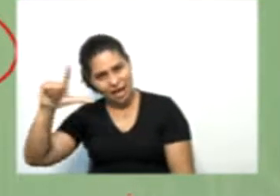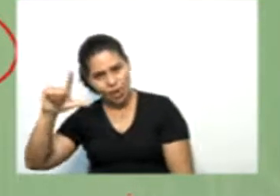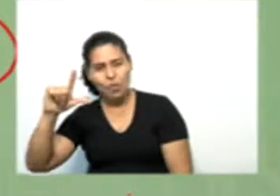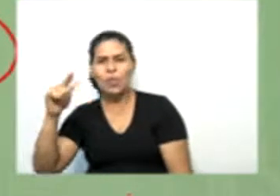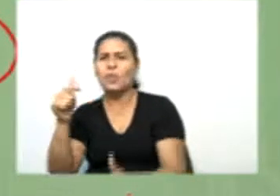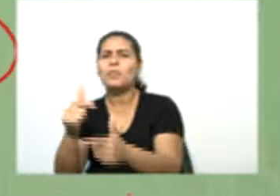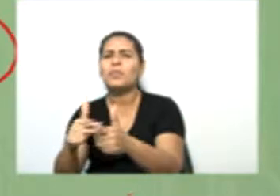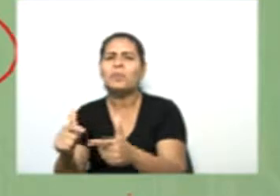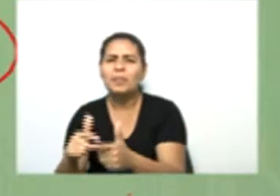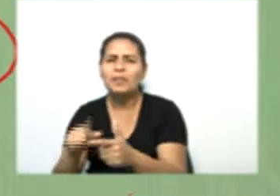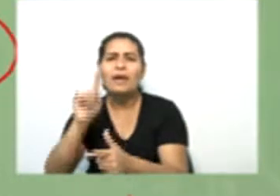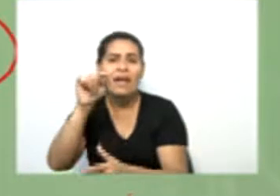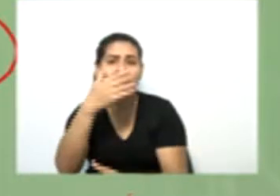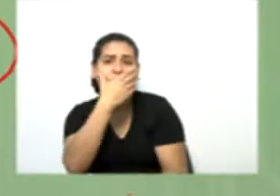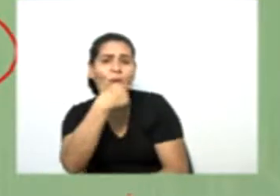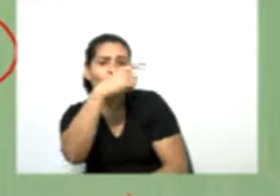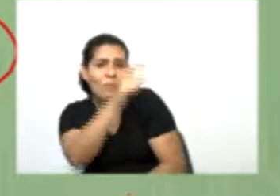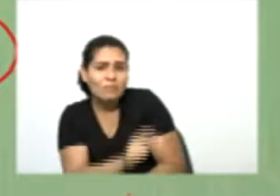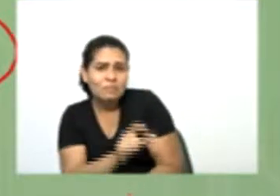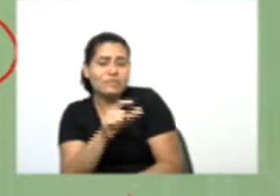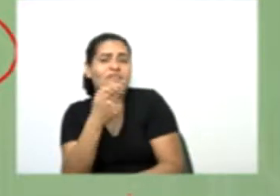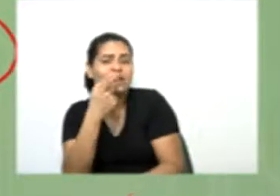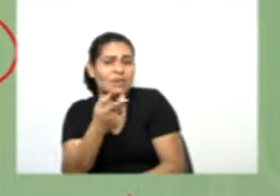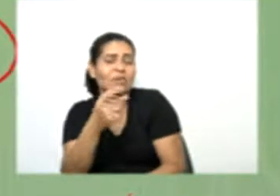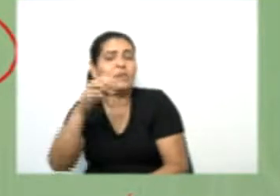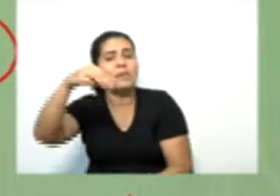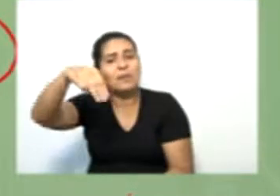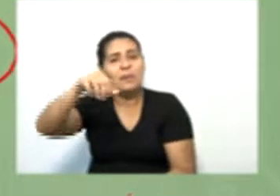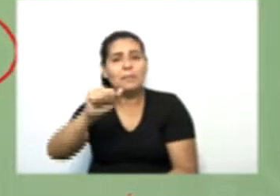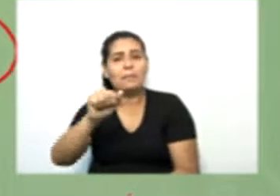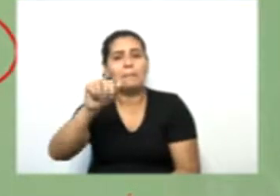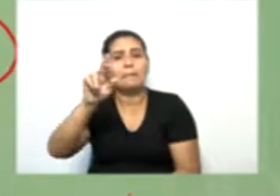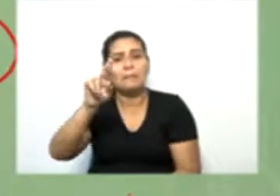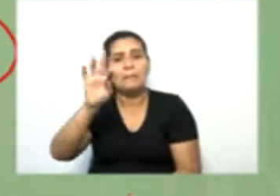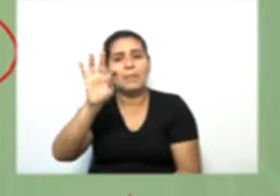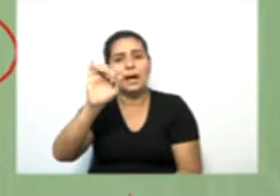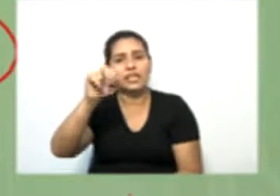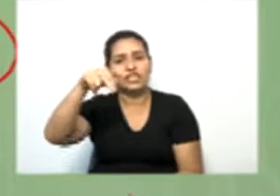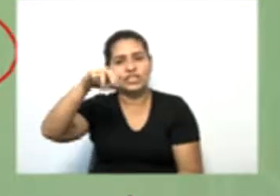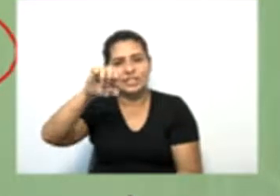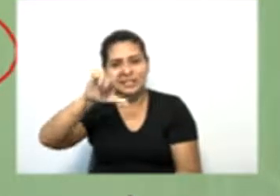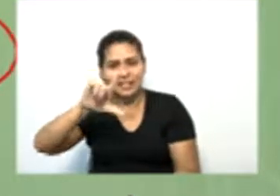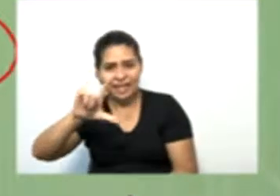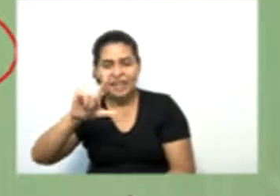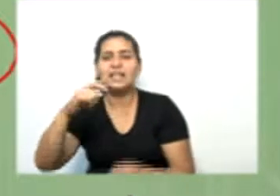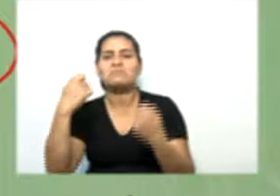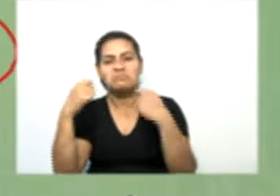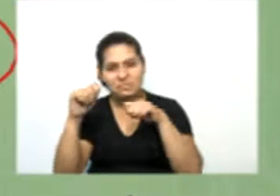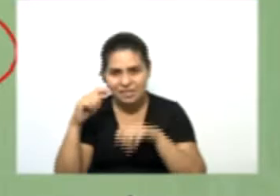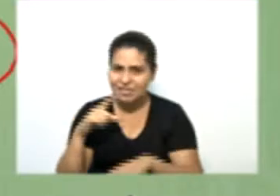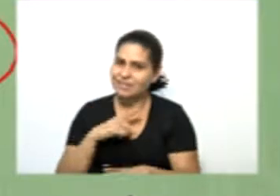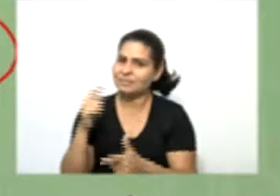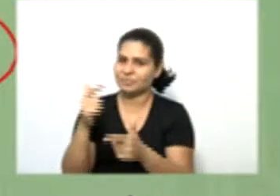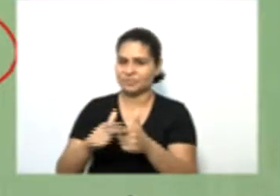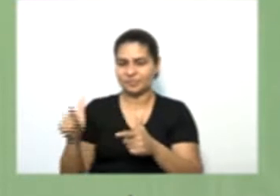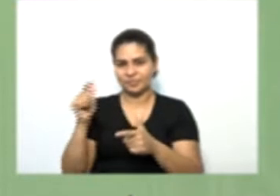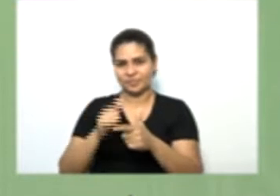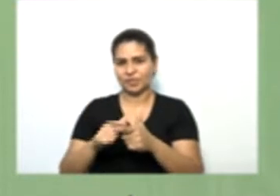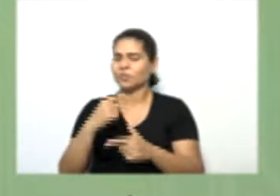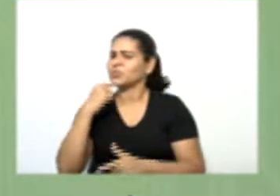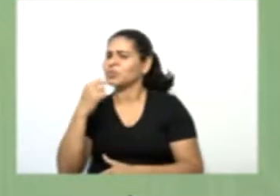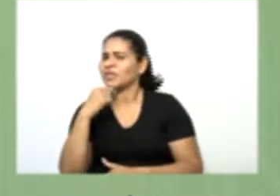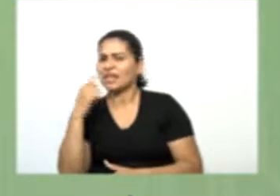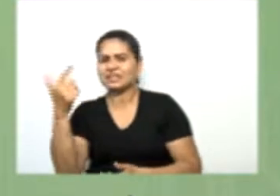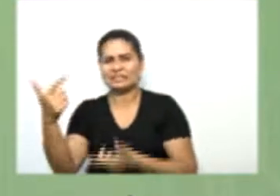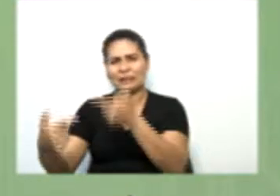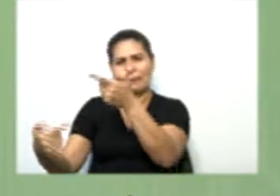o Martinelli. Olha, sendo assim, pode-se dizer então que nós precisamos de conflito. Não dá para viver sem conflito,